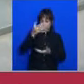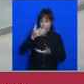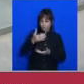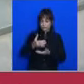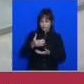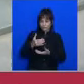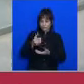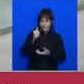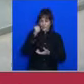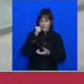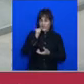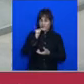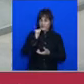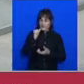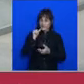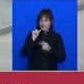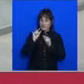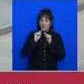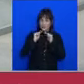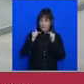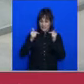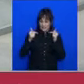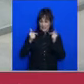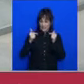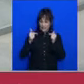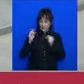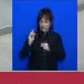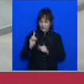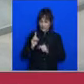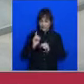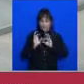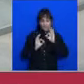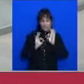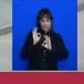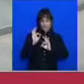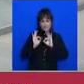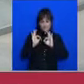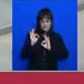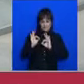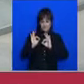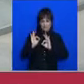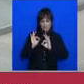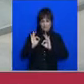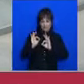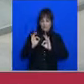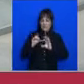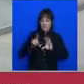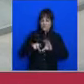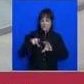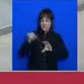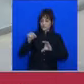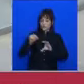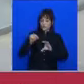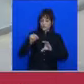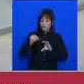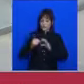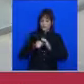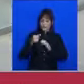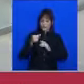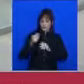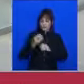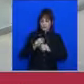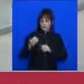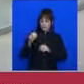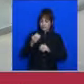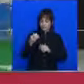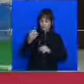nossa garota da sorte, a Denise, nossa colega da Caixa, realizarão este procedimento, recolhendo as dezenas sorteadas no primeiro sorteio, recolocando